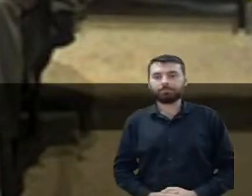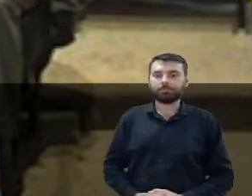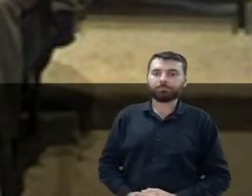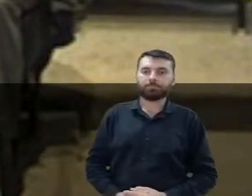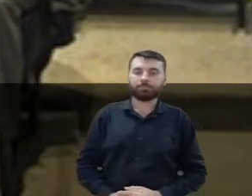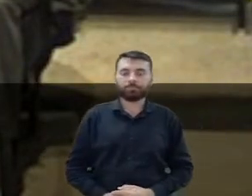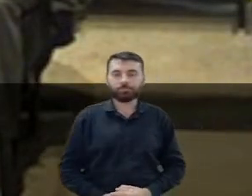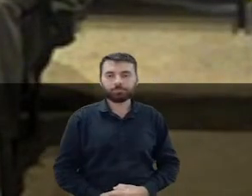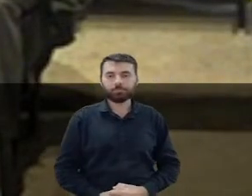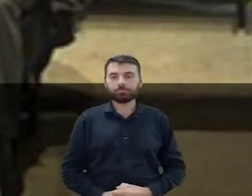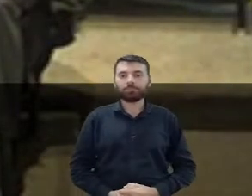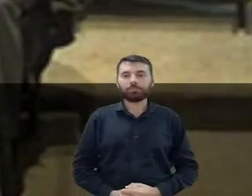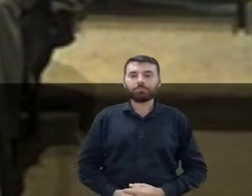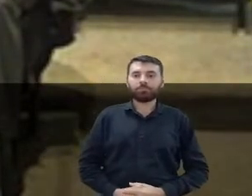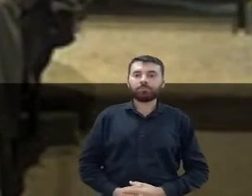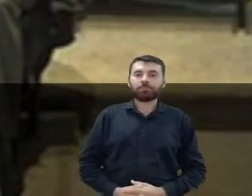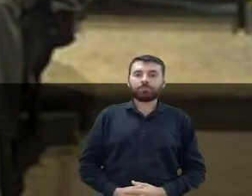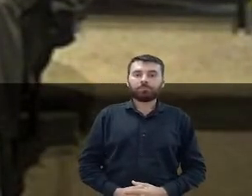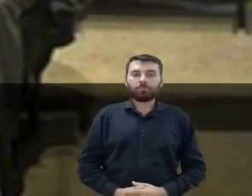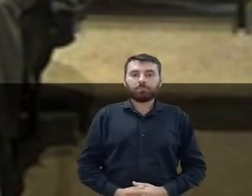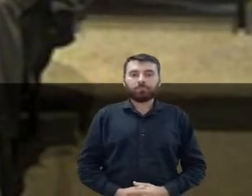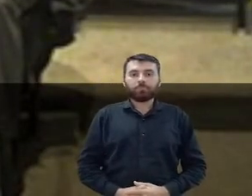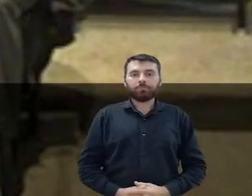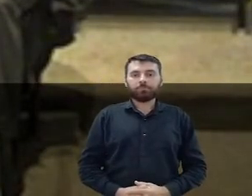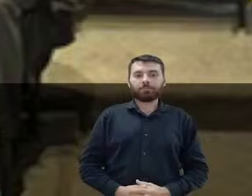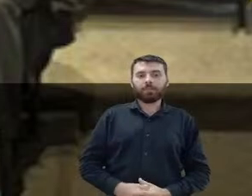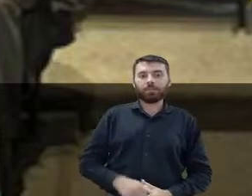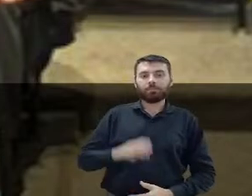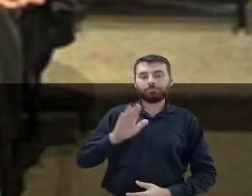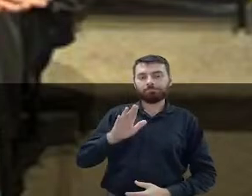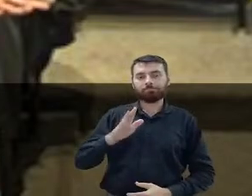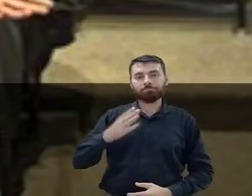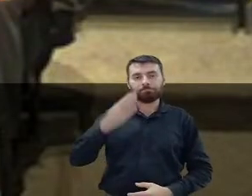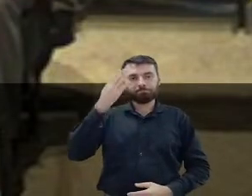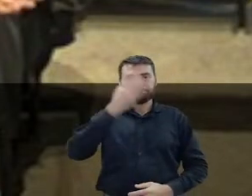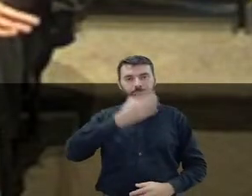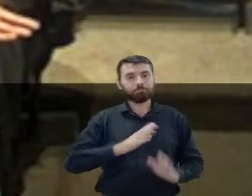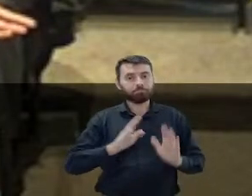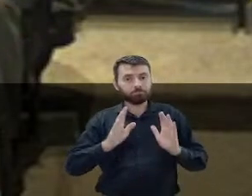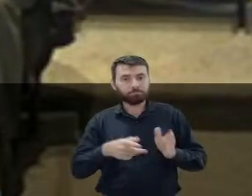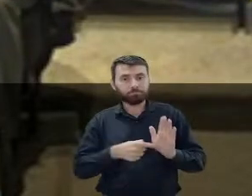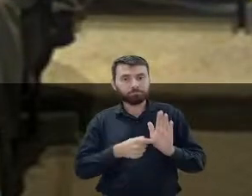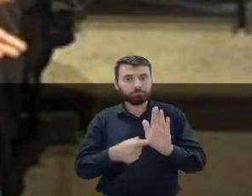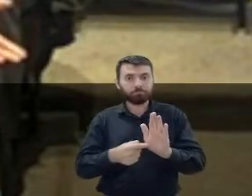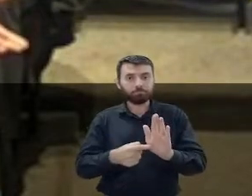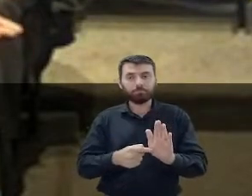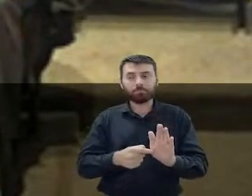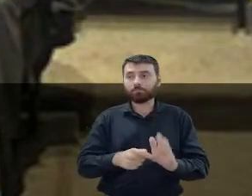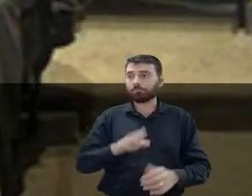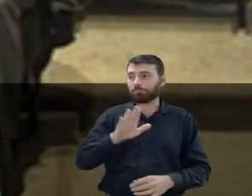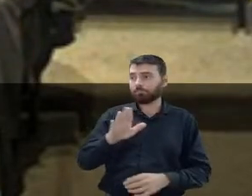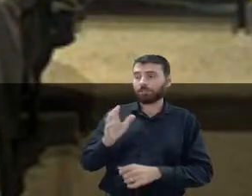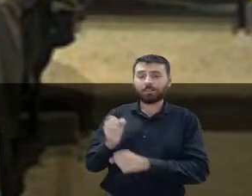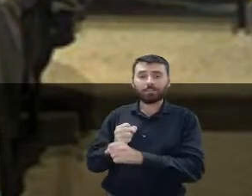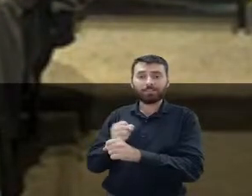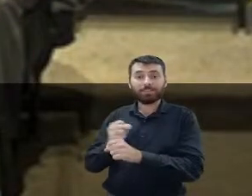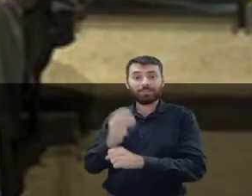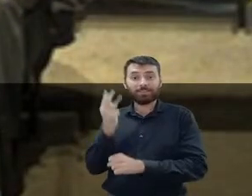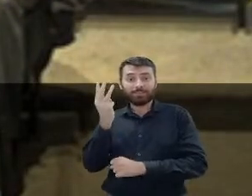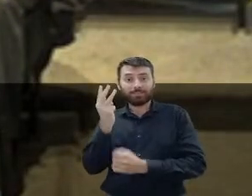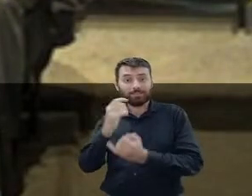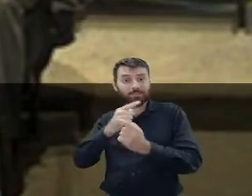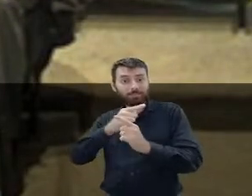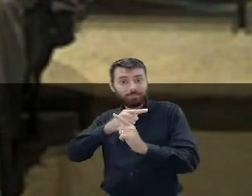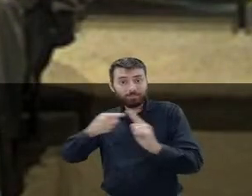Ah, mas não foi provado que ela foi impedida? Então, se ela ficou 3 anos e meio sem voltar a trabalhar e deveria voltar a trabalhar, a empregadora não